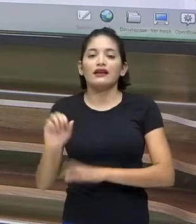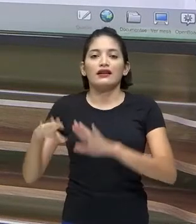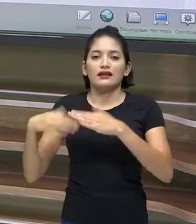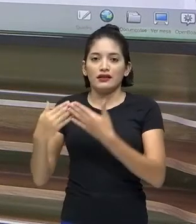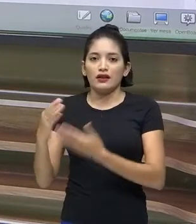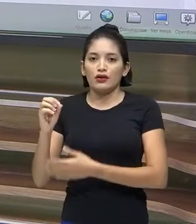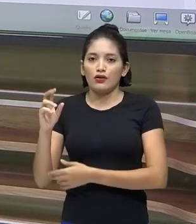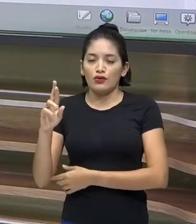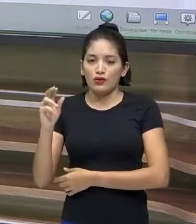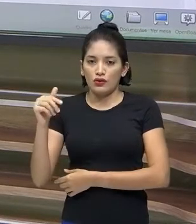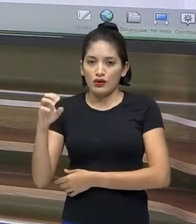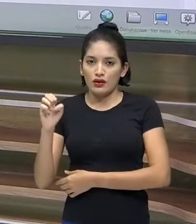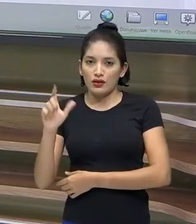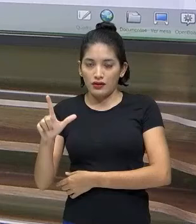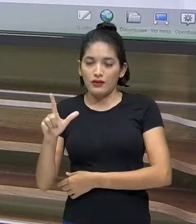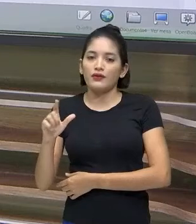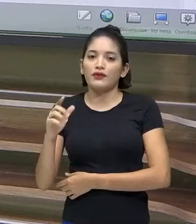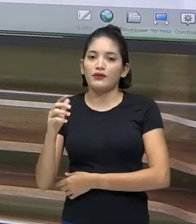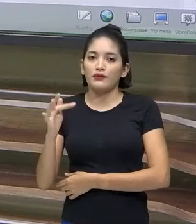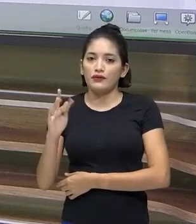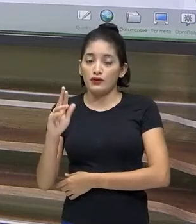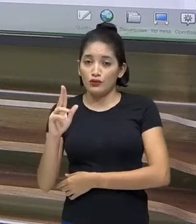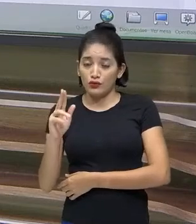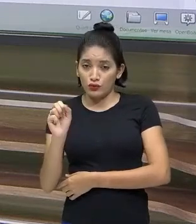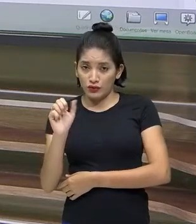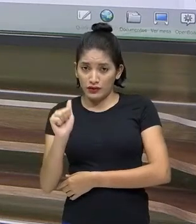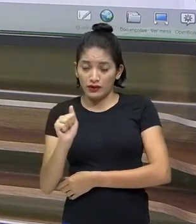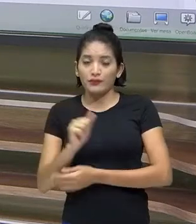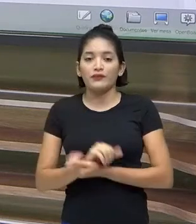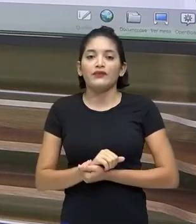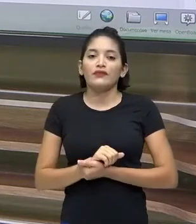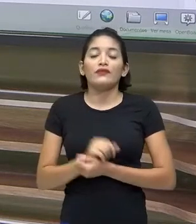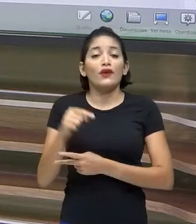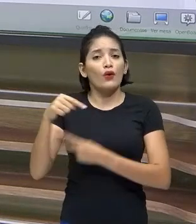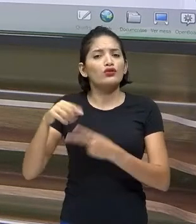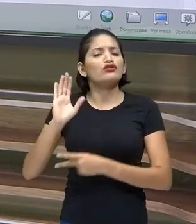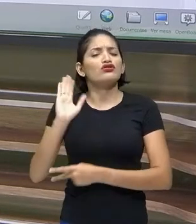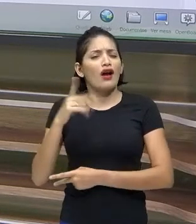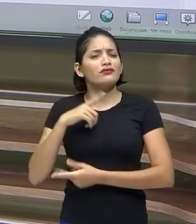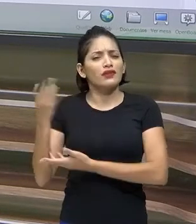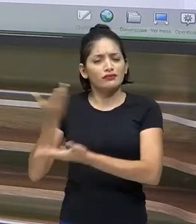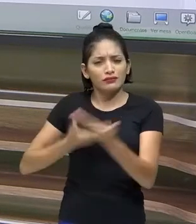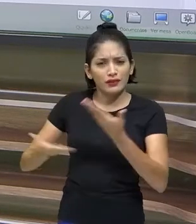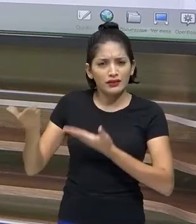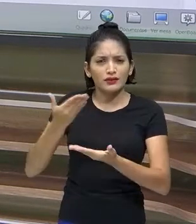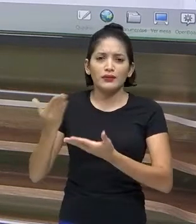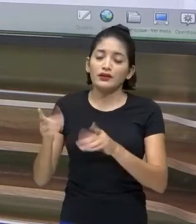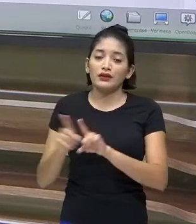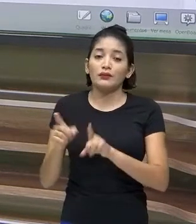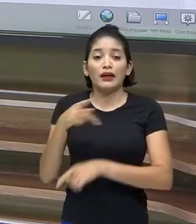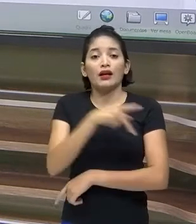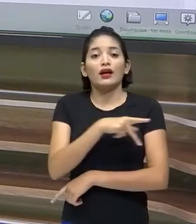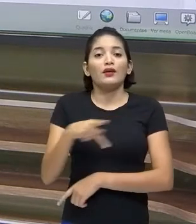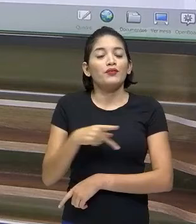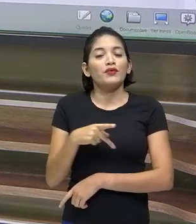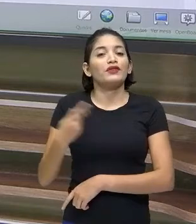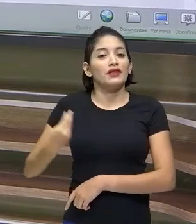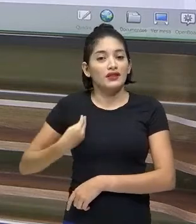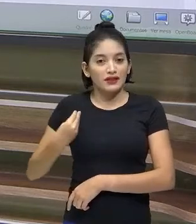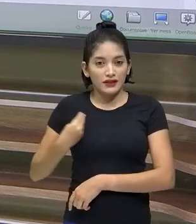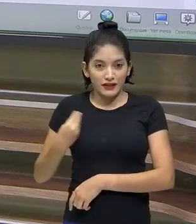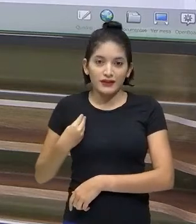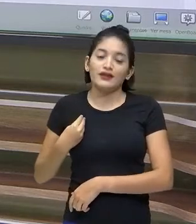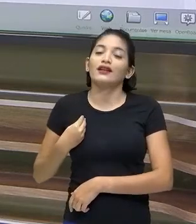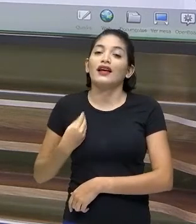escola Coronel Fiuza. Então Ruth, Emanuel e Késia já tem a sua participação, professores presenciais aí,